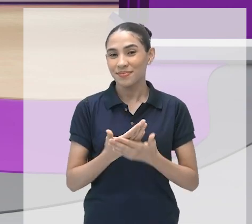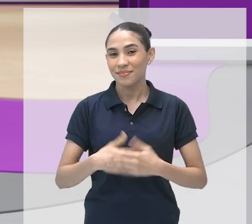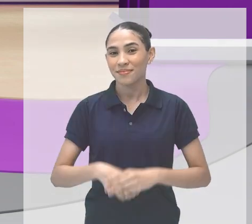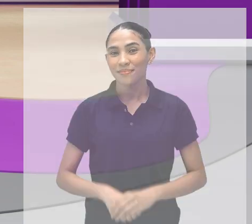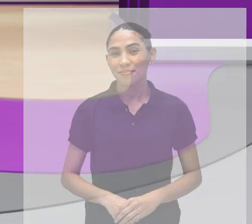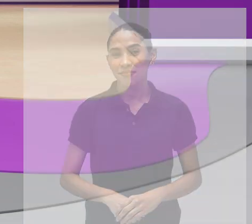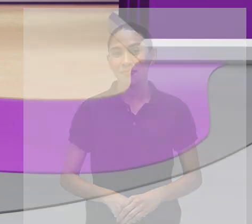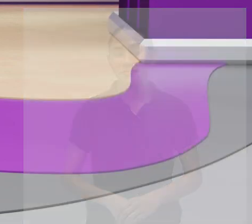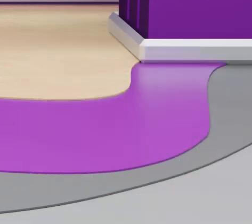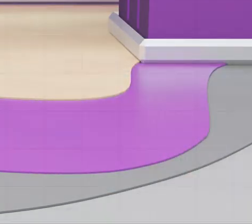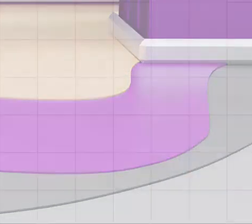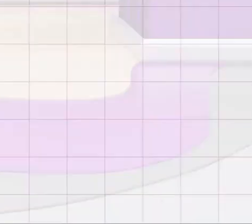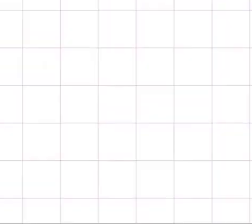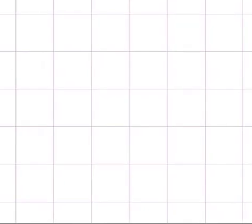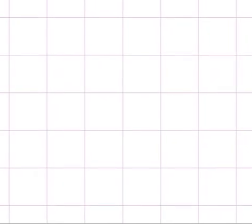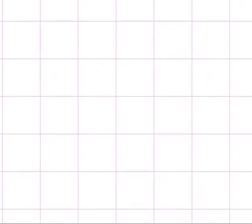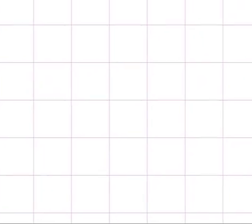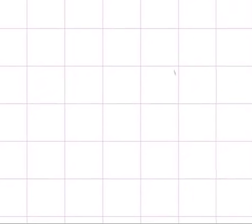aula.